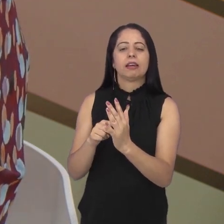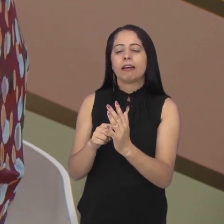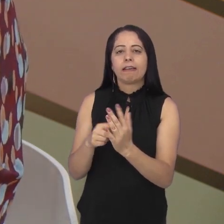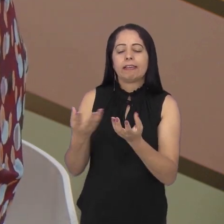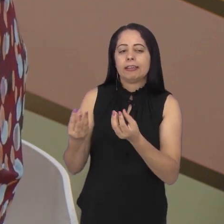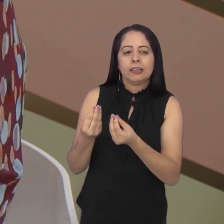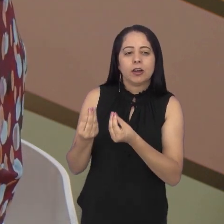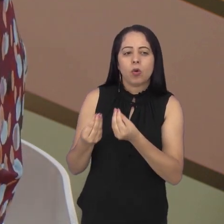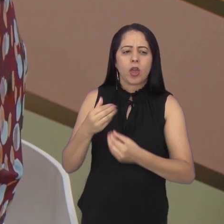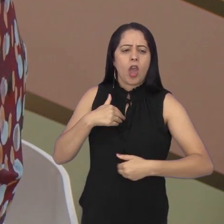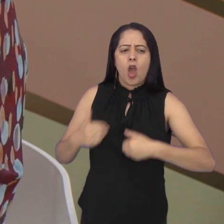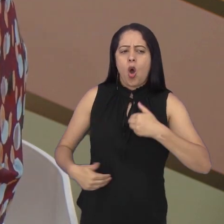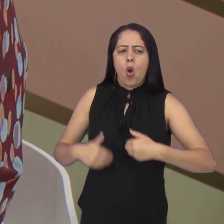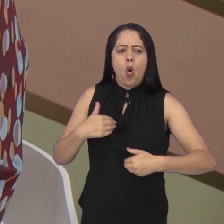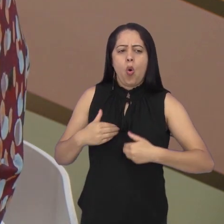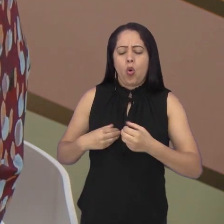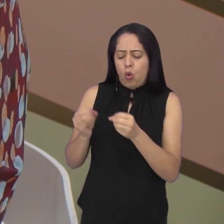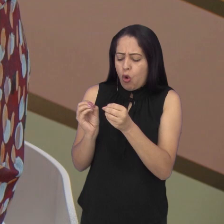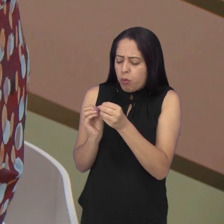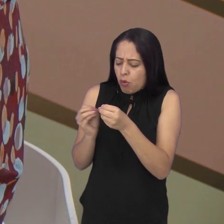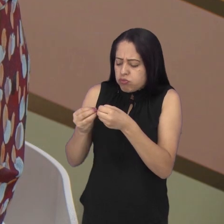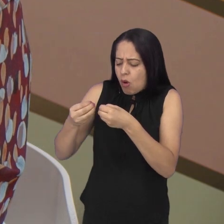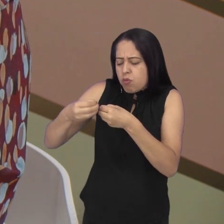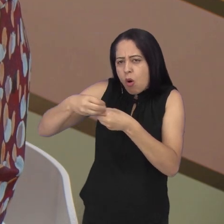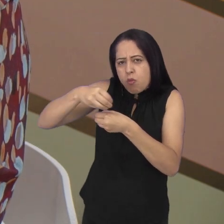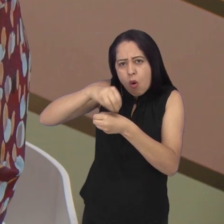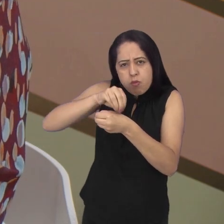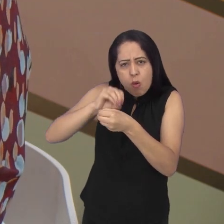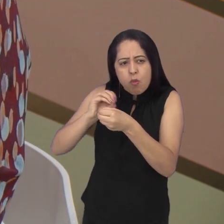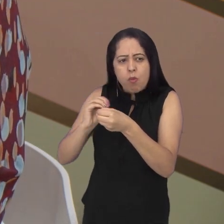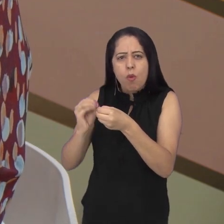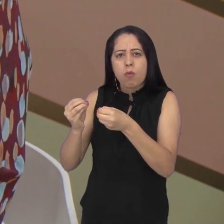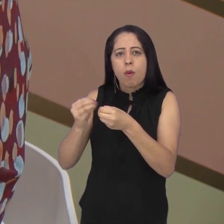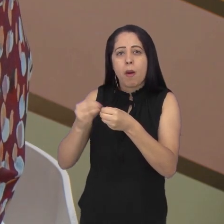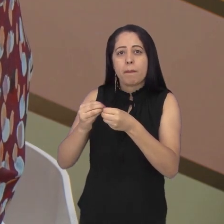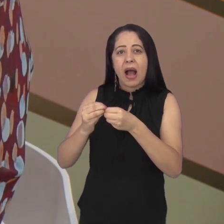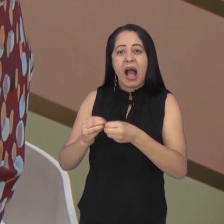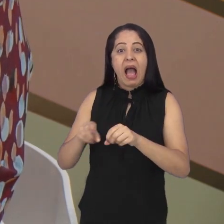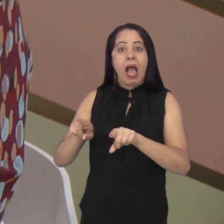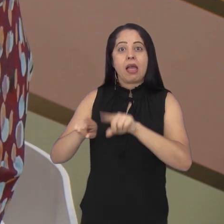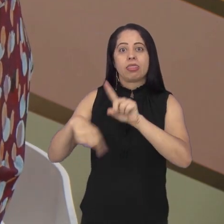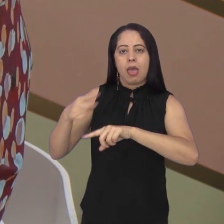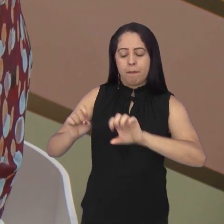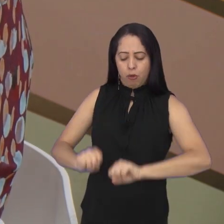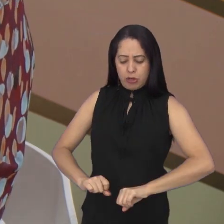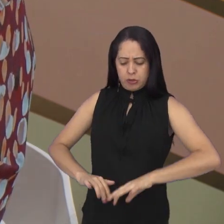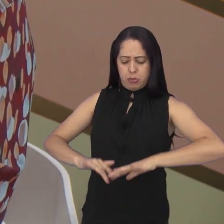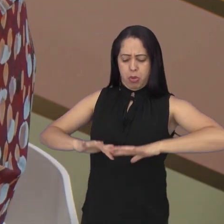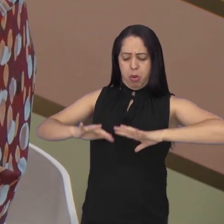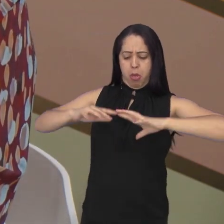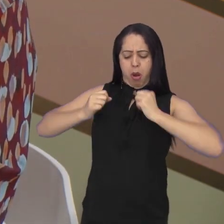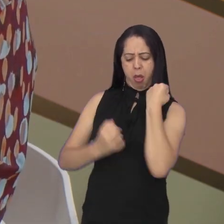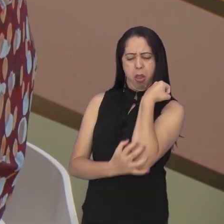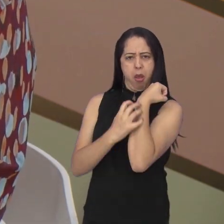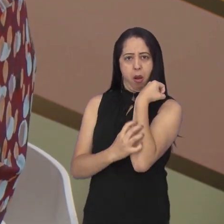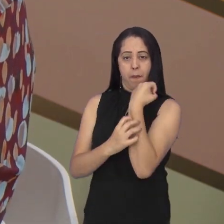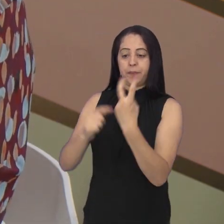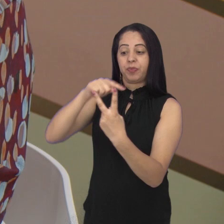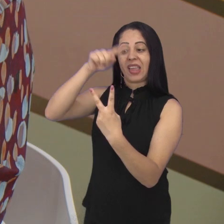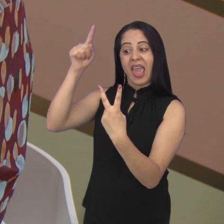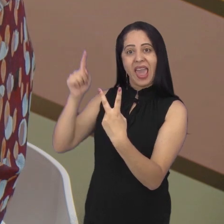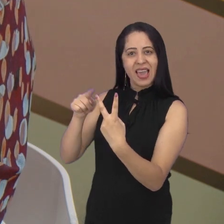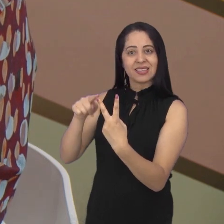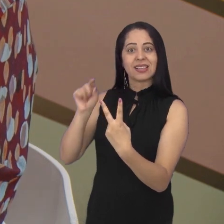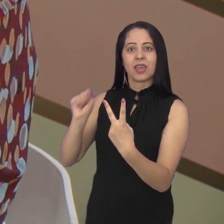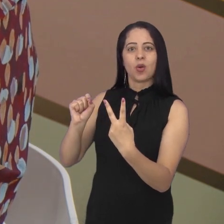estão relacionadas com o leite. Mas a alergia é quando a gente estimula o sistema imunológico. Então, eu tenho uma célula, ela é